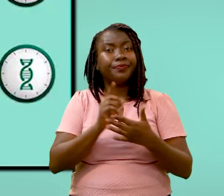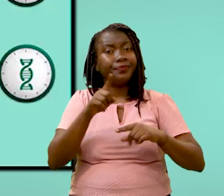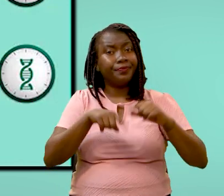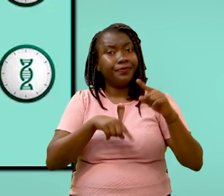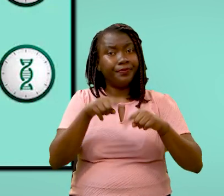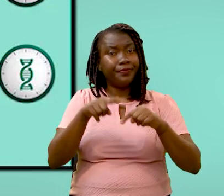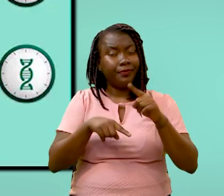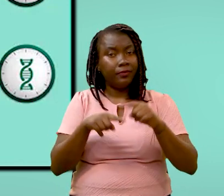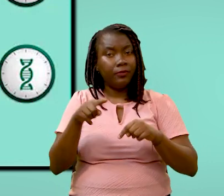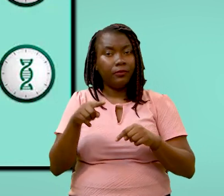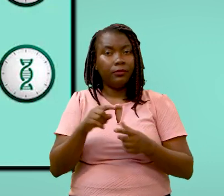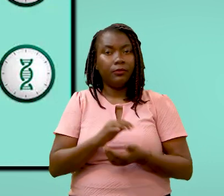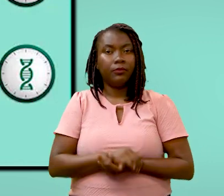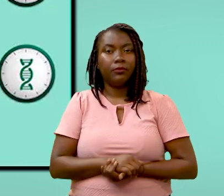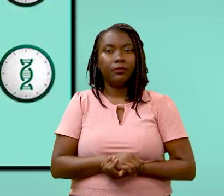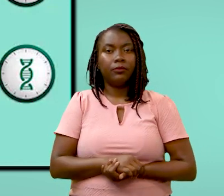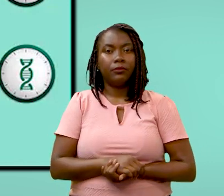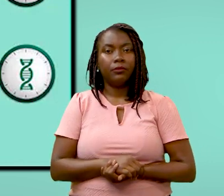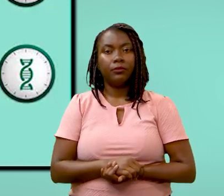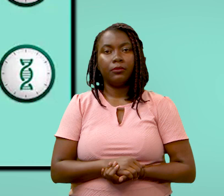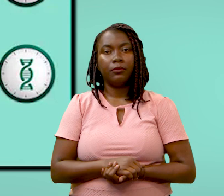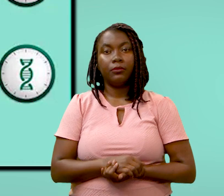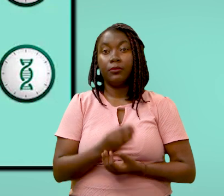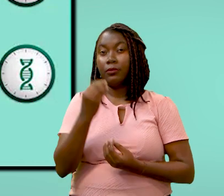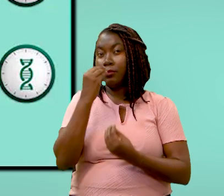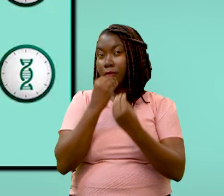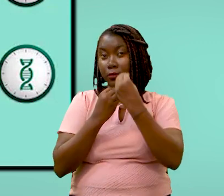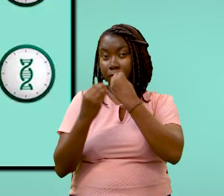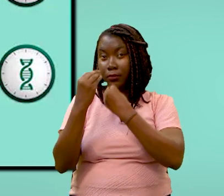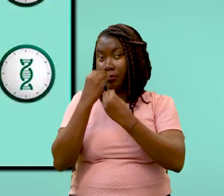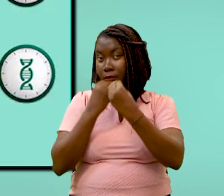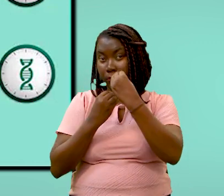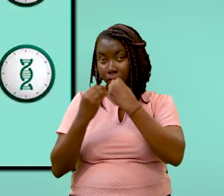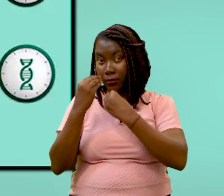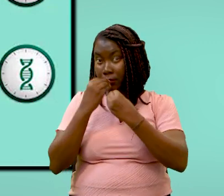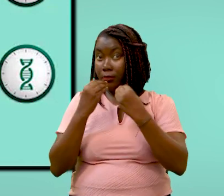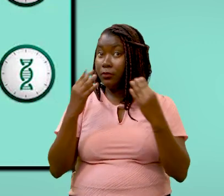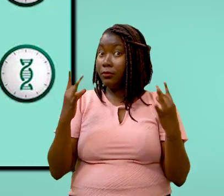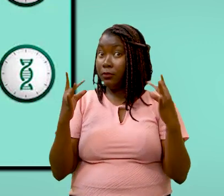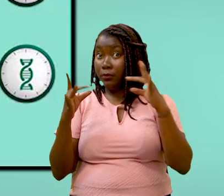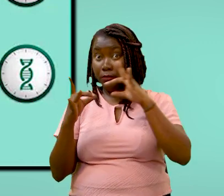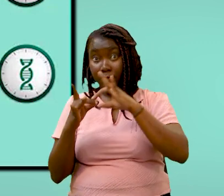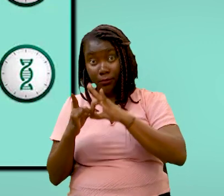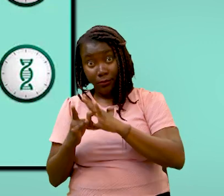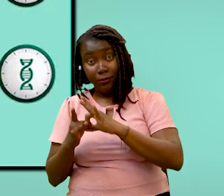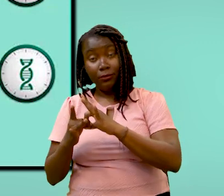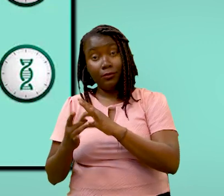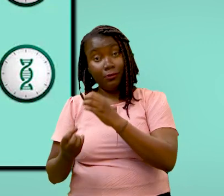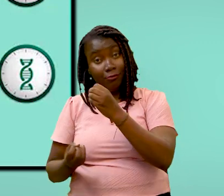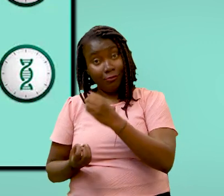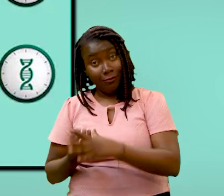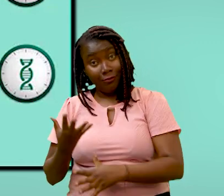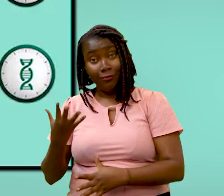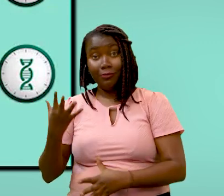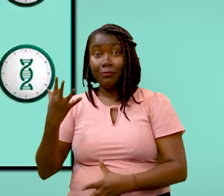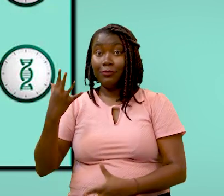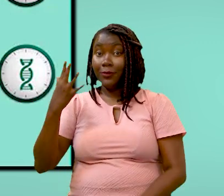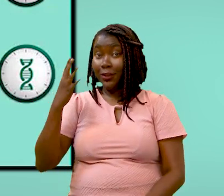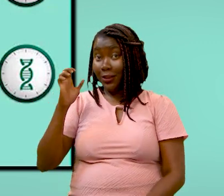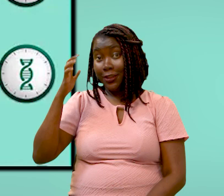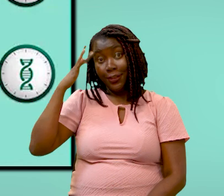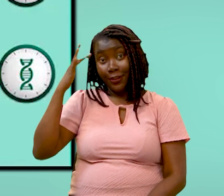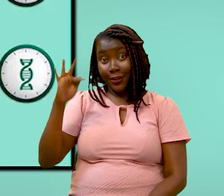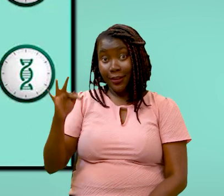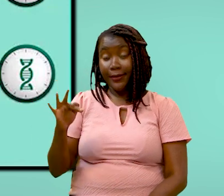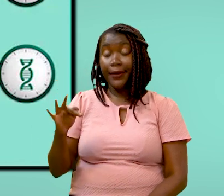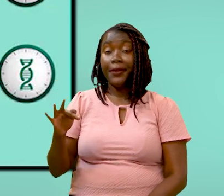algumas substâncias assim, alimentares que estão ligadas ao desencadeamento da crise. Além